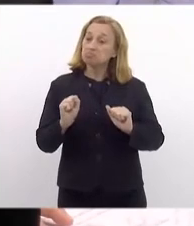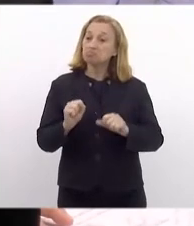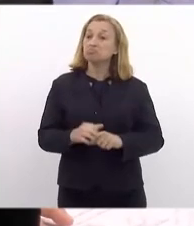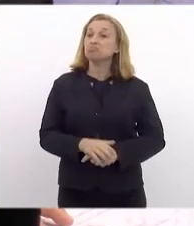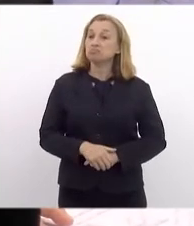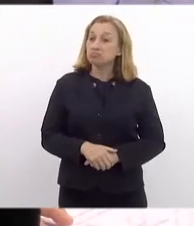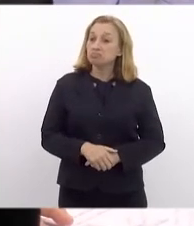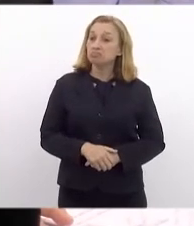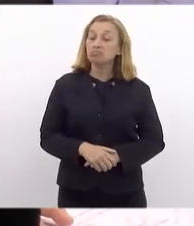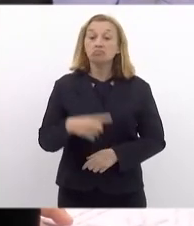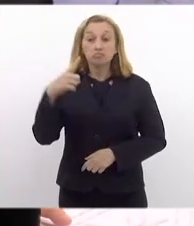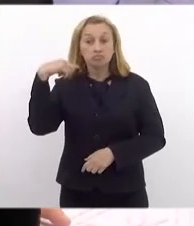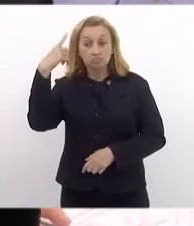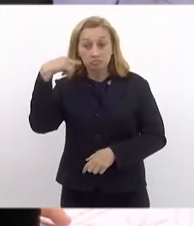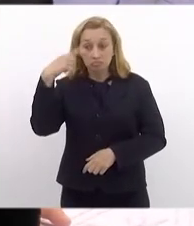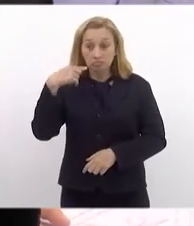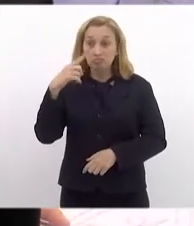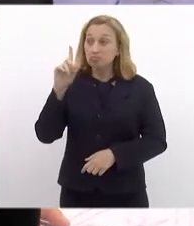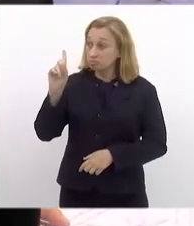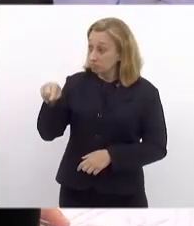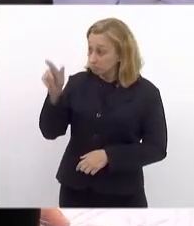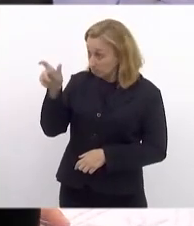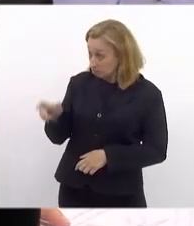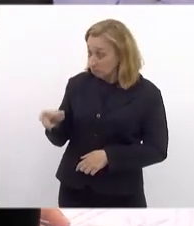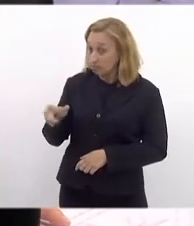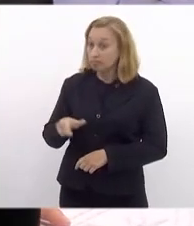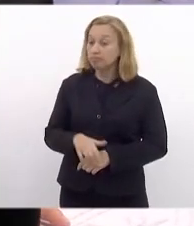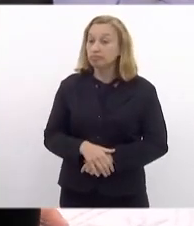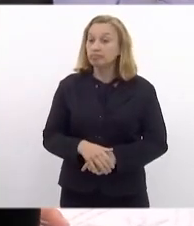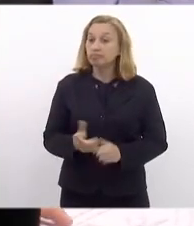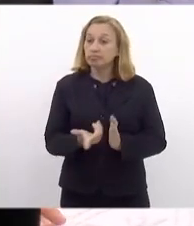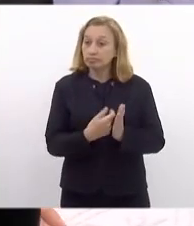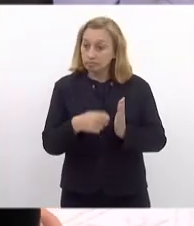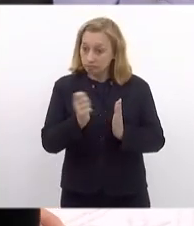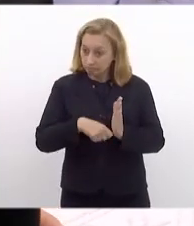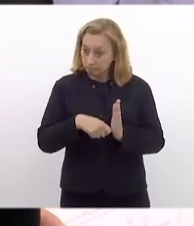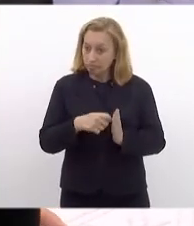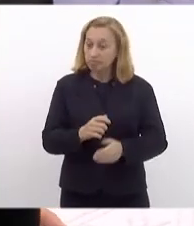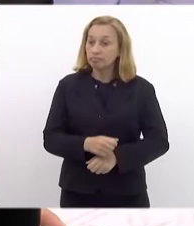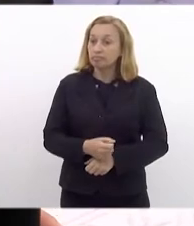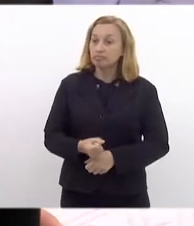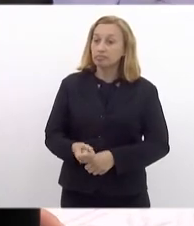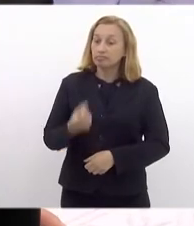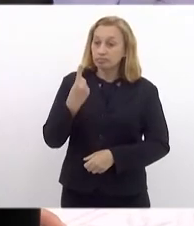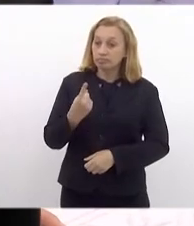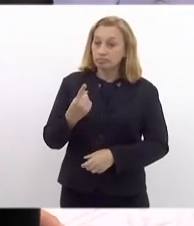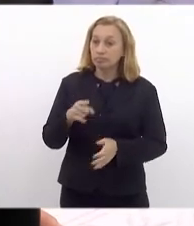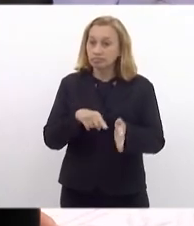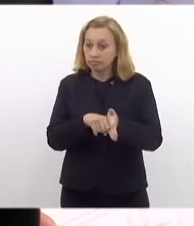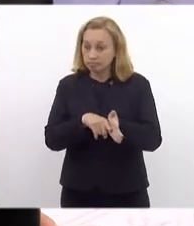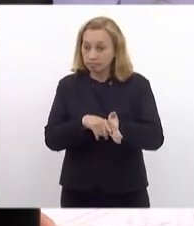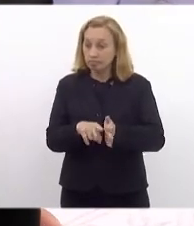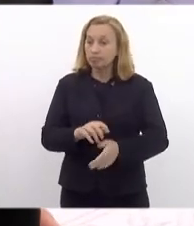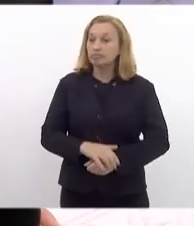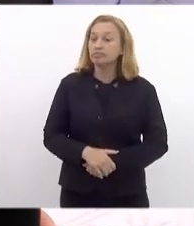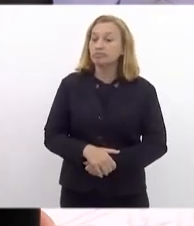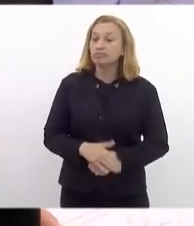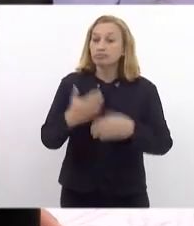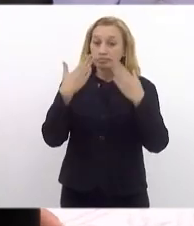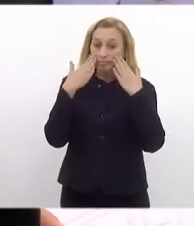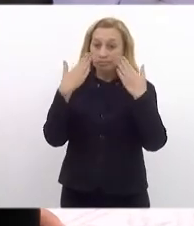como advogado que o é tributarista ex-auditor fiscal